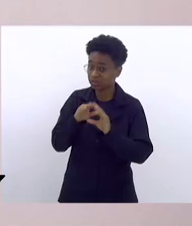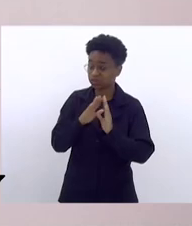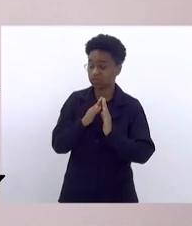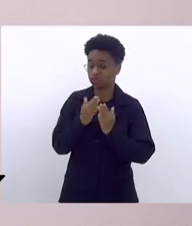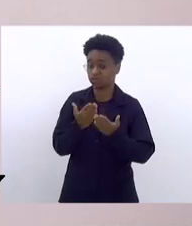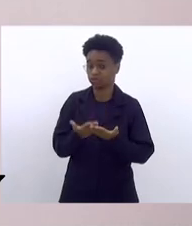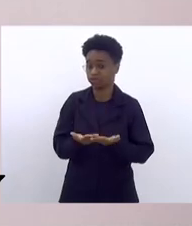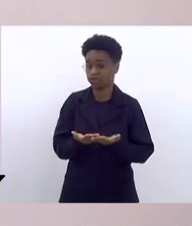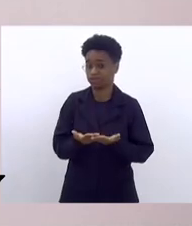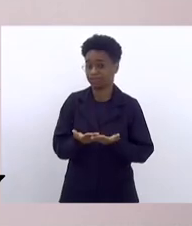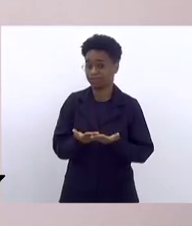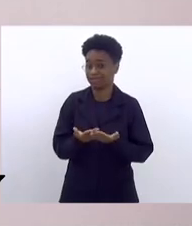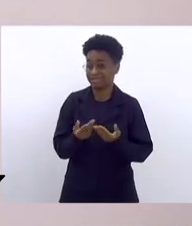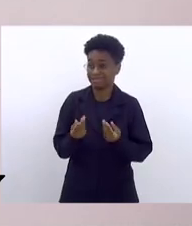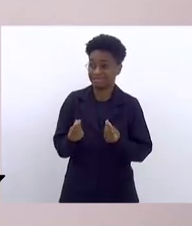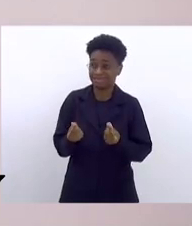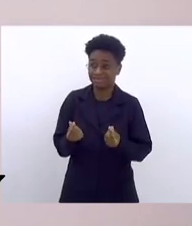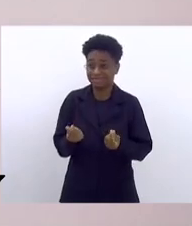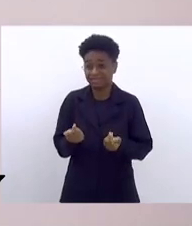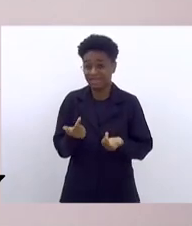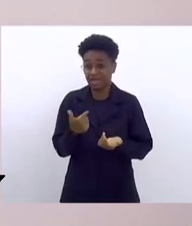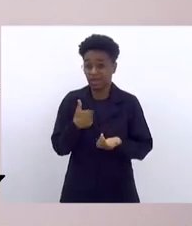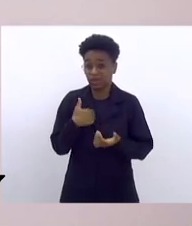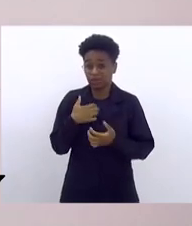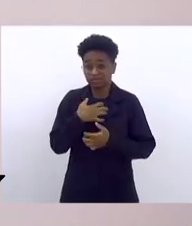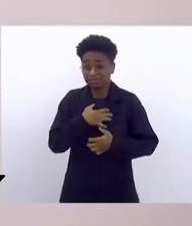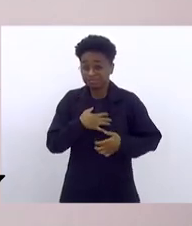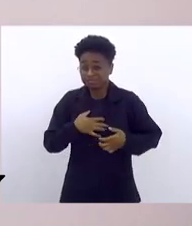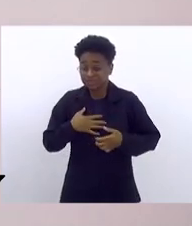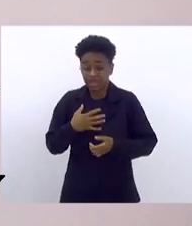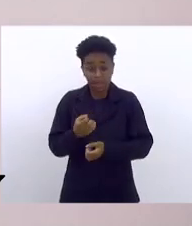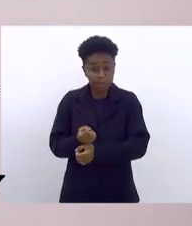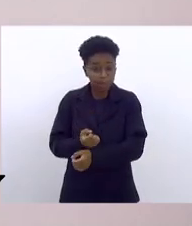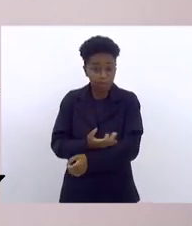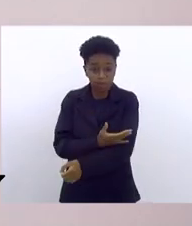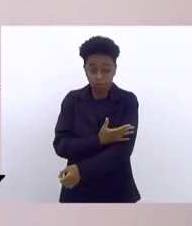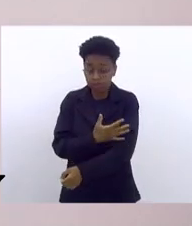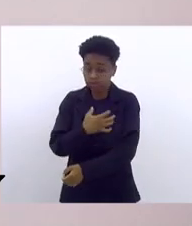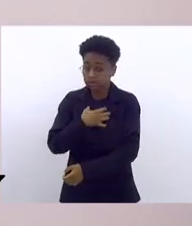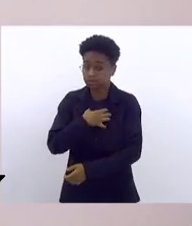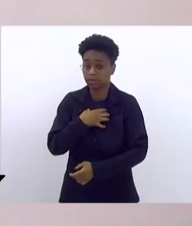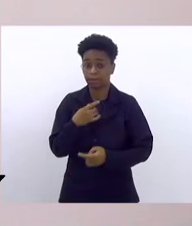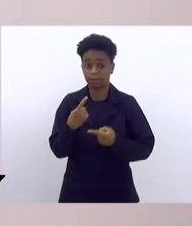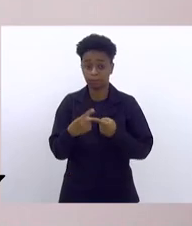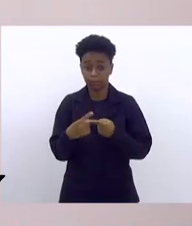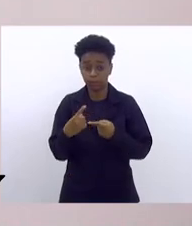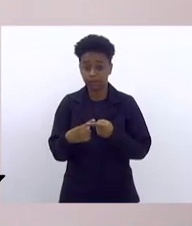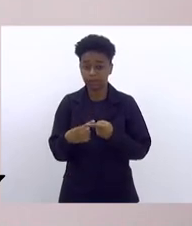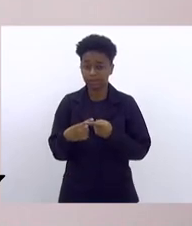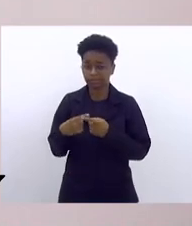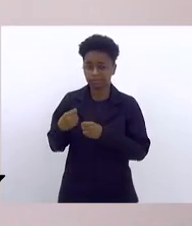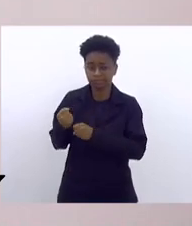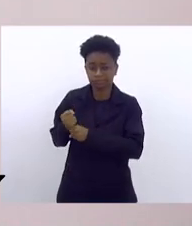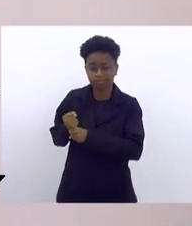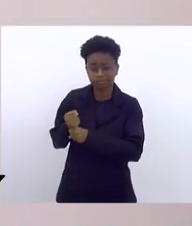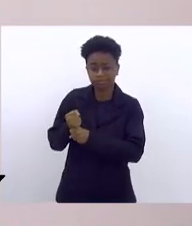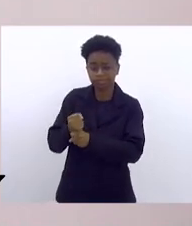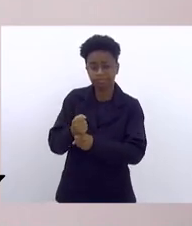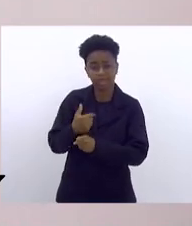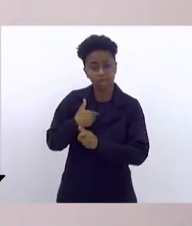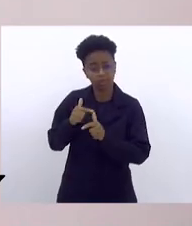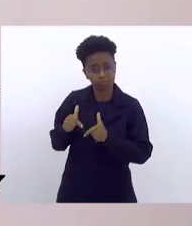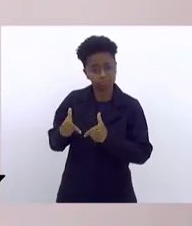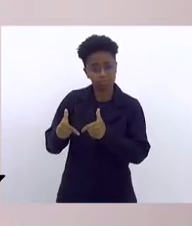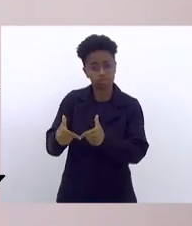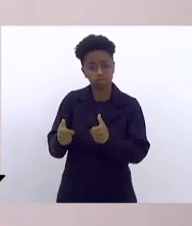que assim eu fui tomada por uma emoção enorme porque inclusive durante muito tempo eu atuei junto